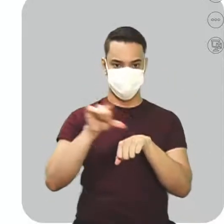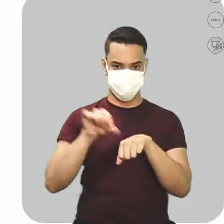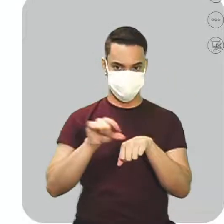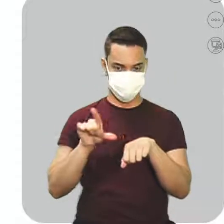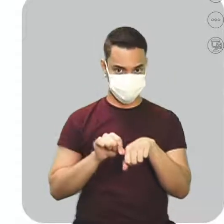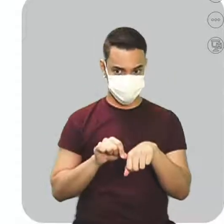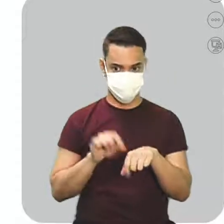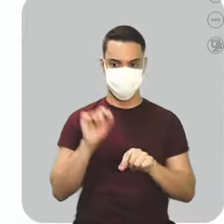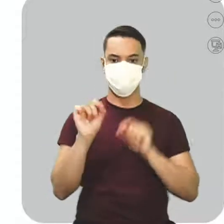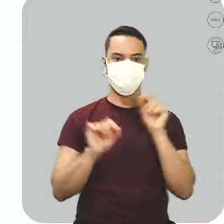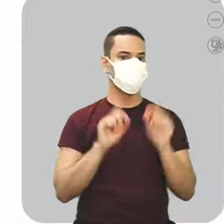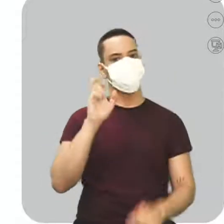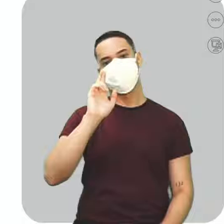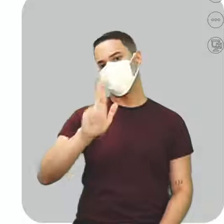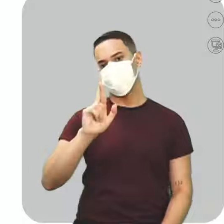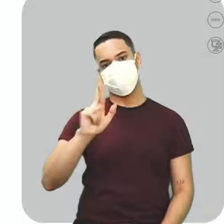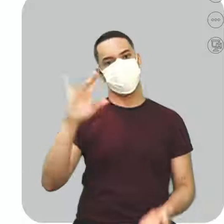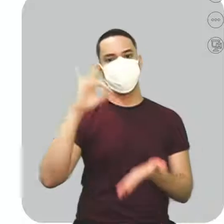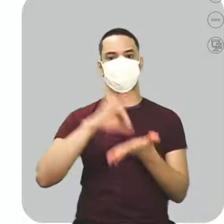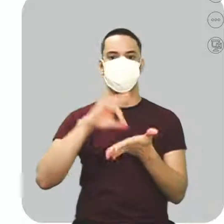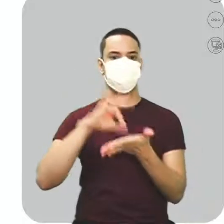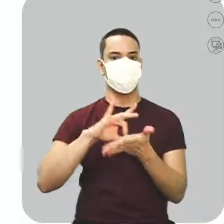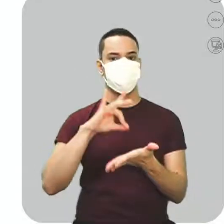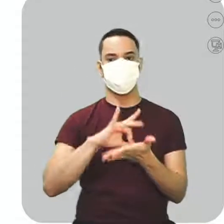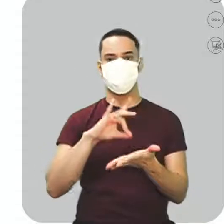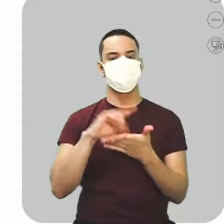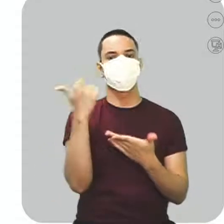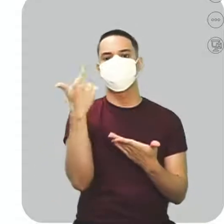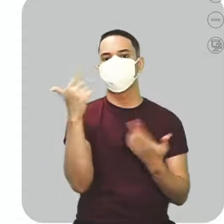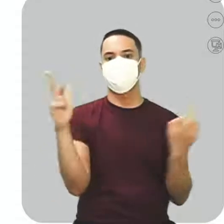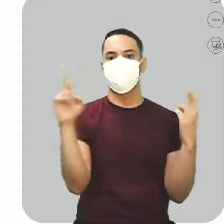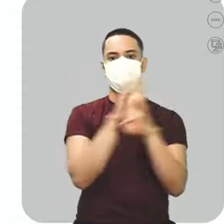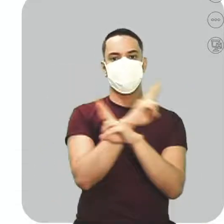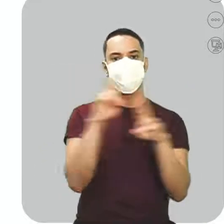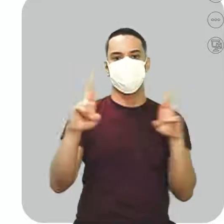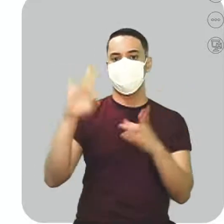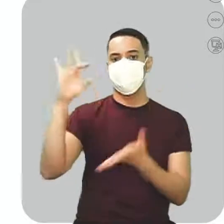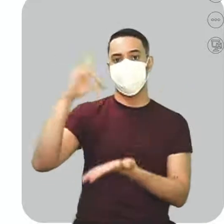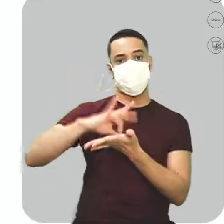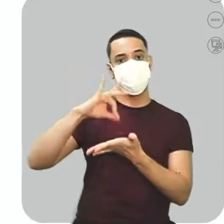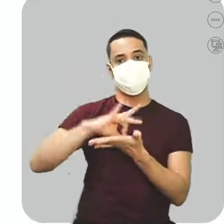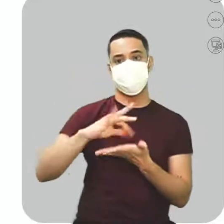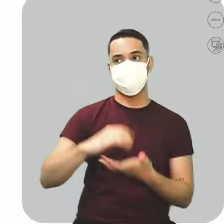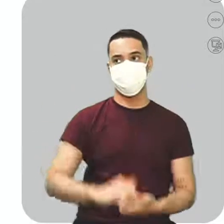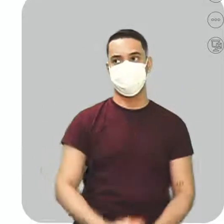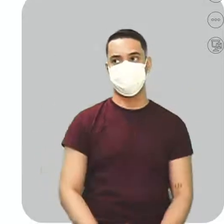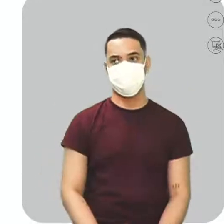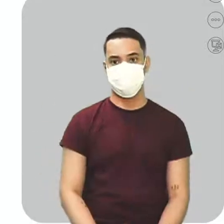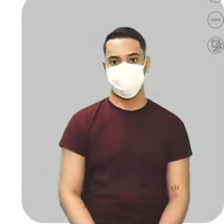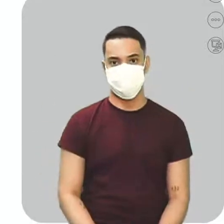não é verdade, né, que não faz relação verdadeiras.